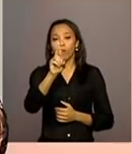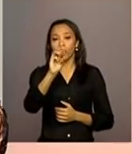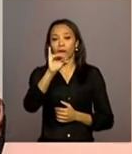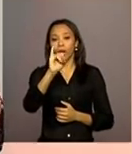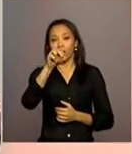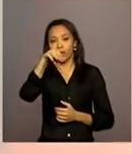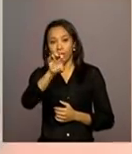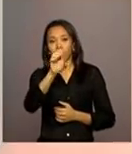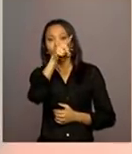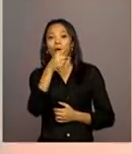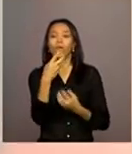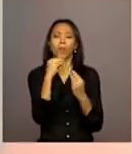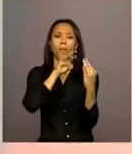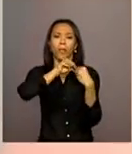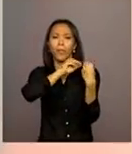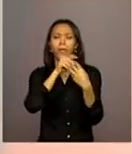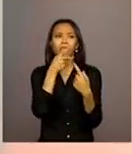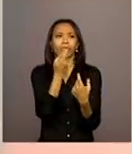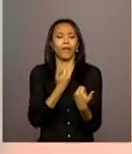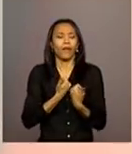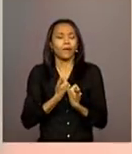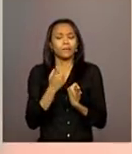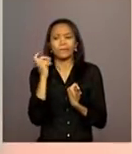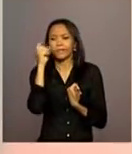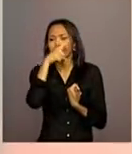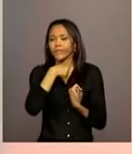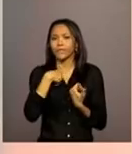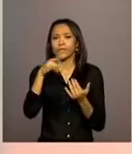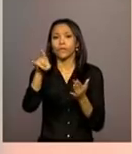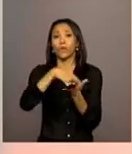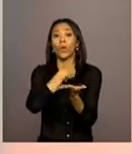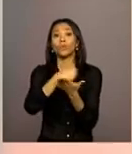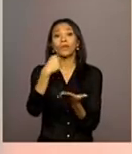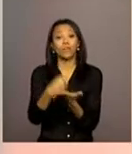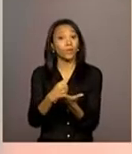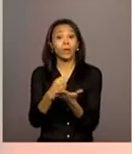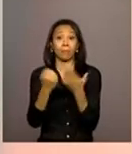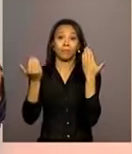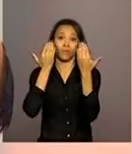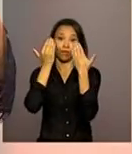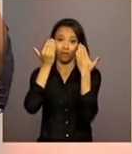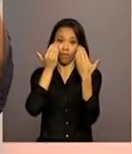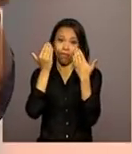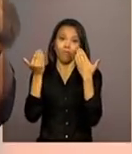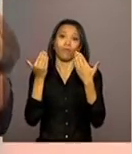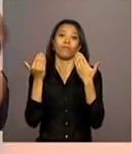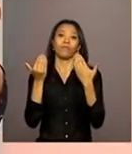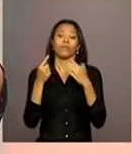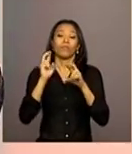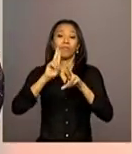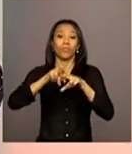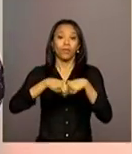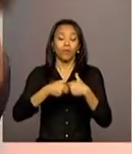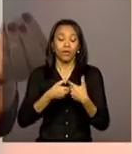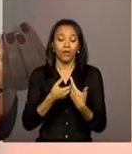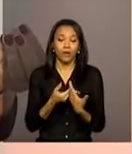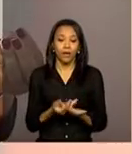falado que eles têm dificuldades de contratação de psicólogos pela redução